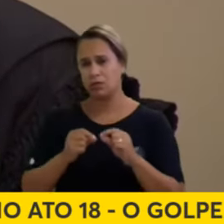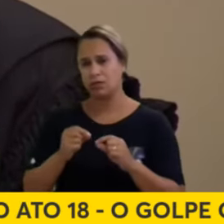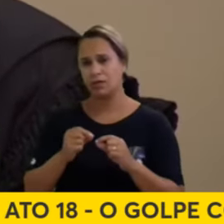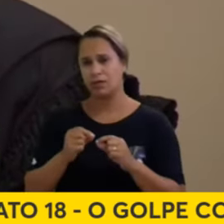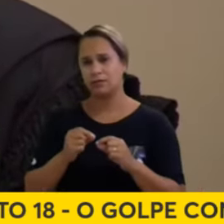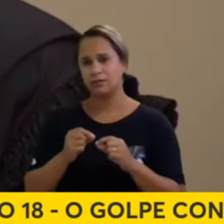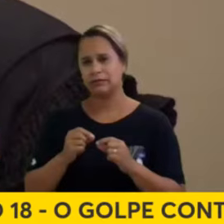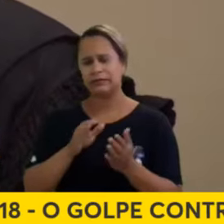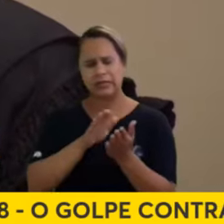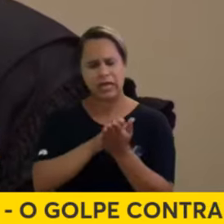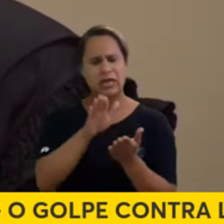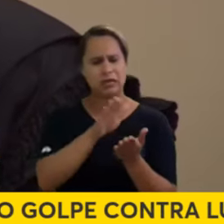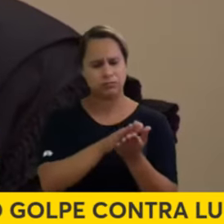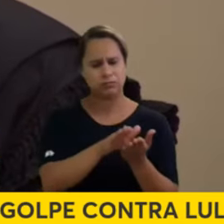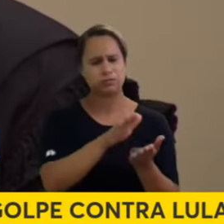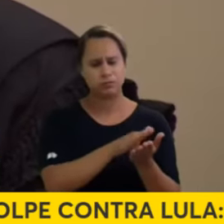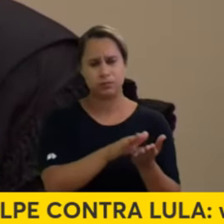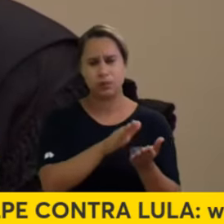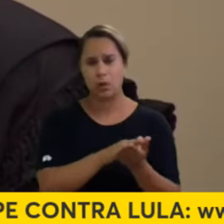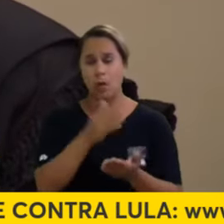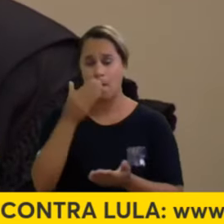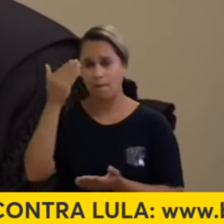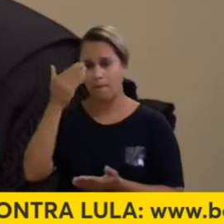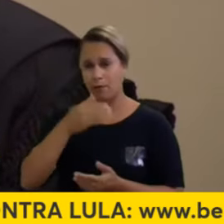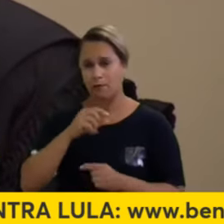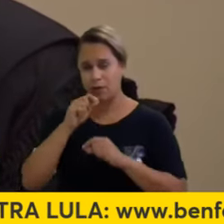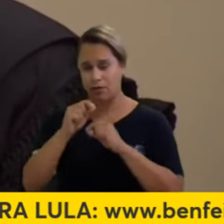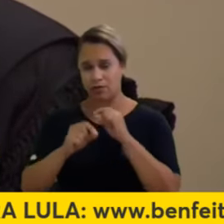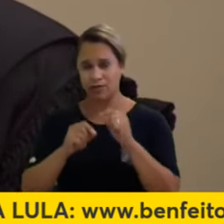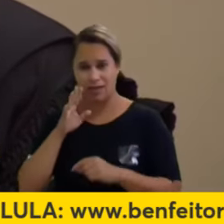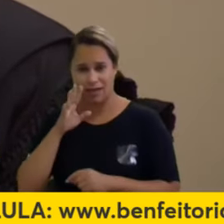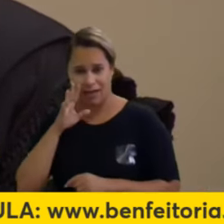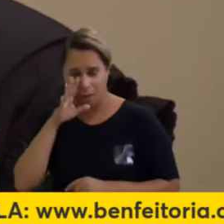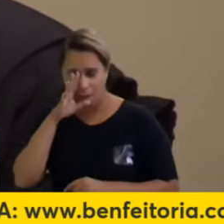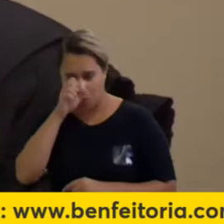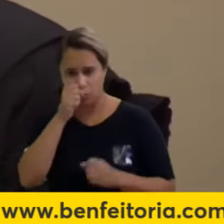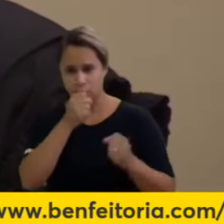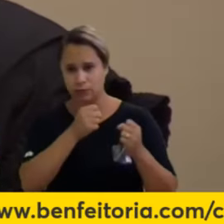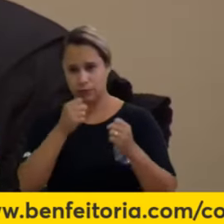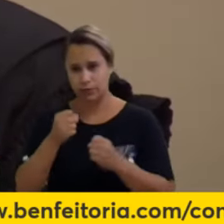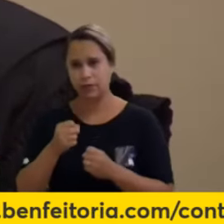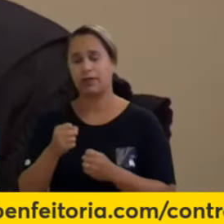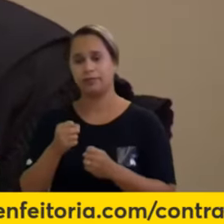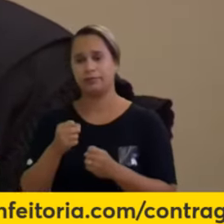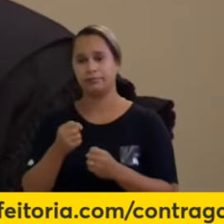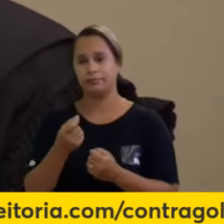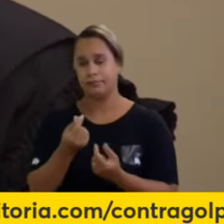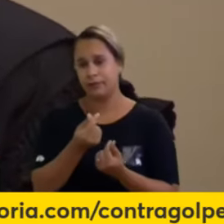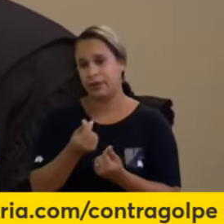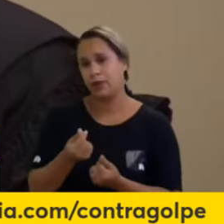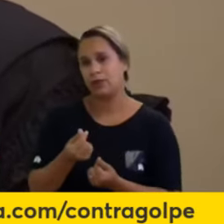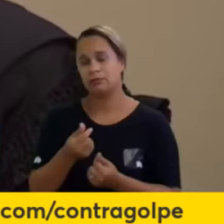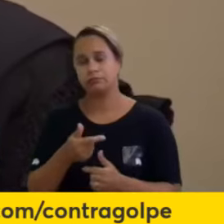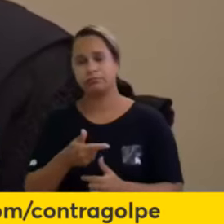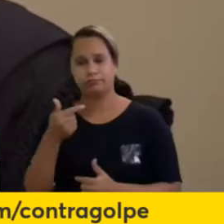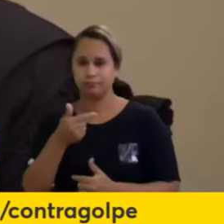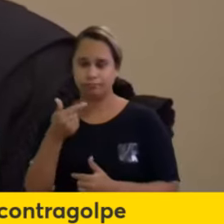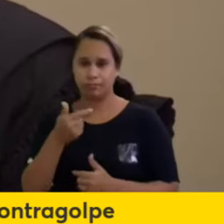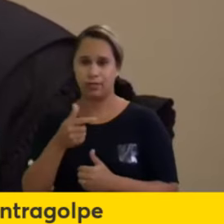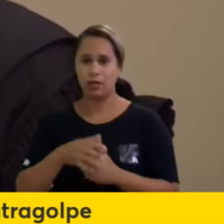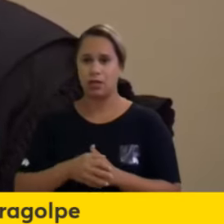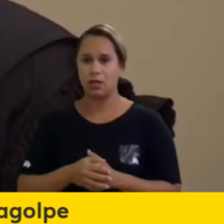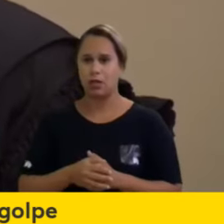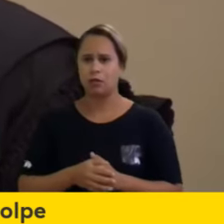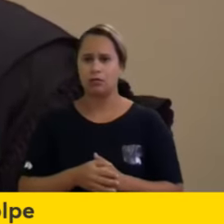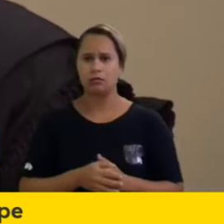de despesa na ânsia de provar que houve abuso de poder econômico Caixa dois ao passo que na mesma medida os Réus negam todas as despesas